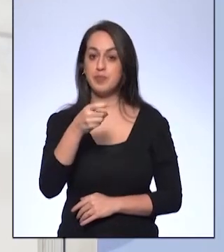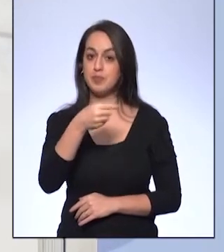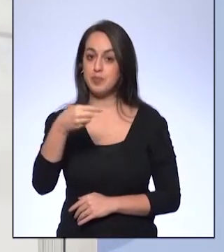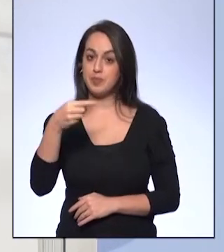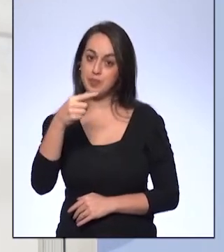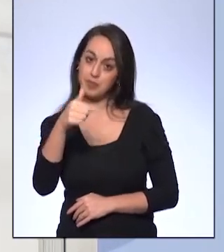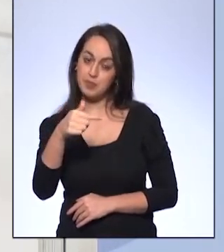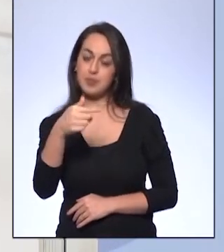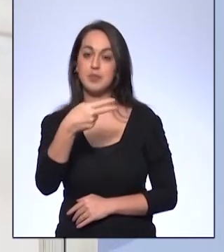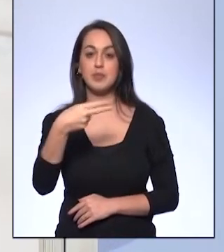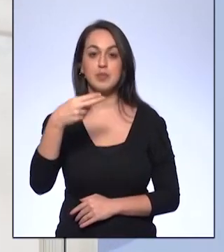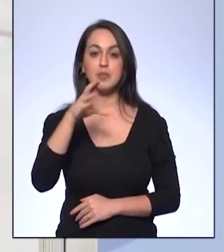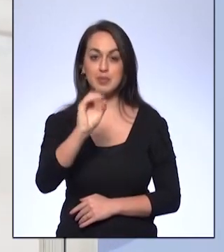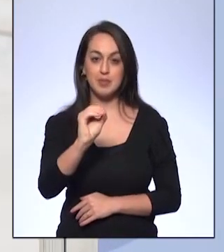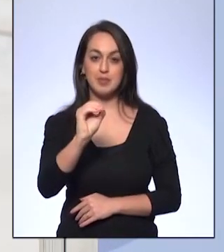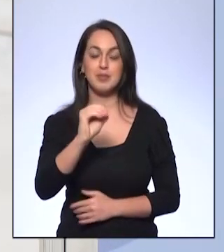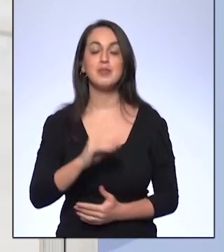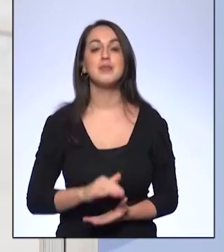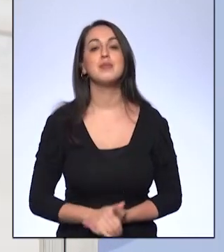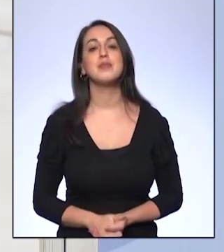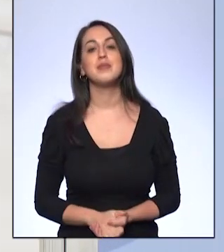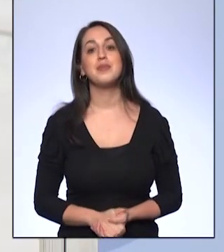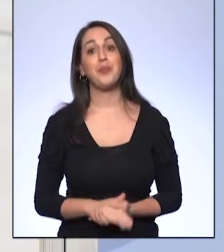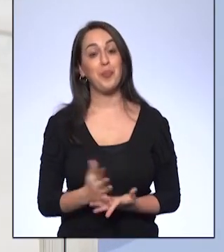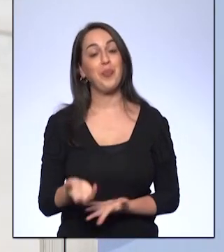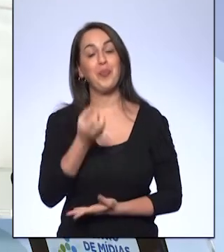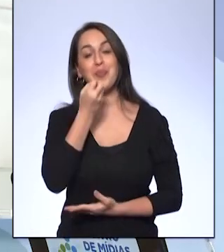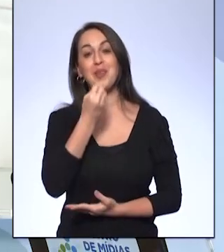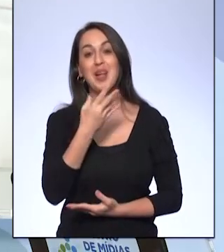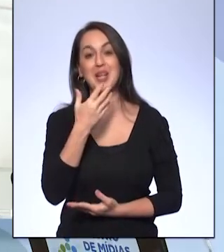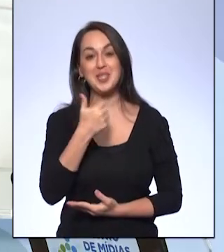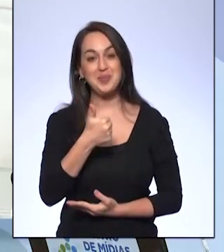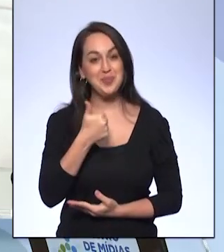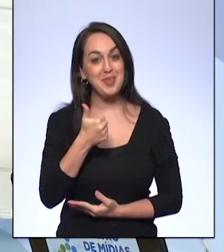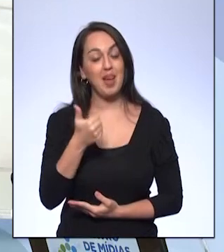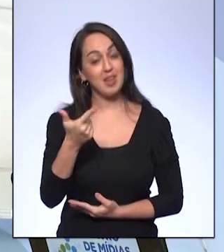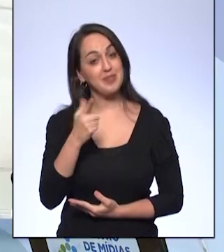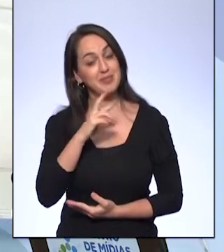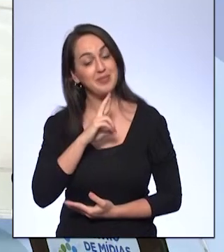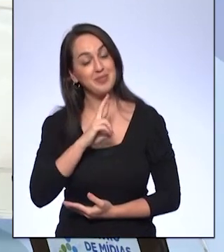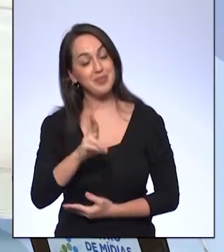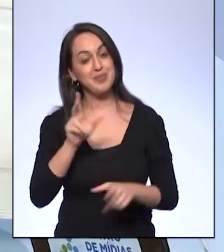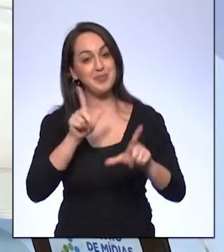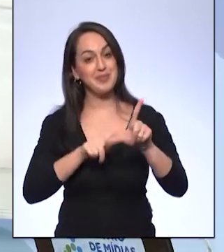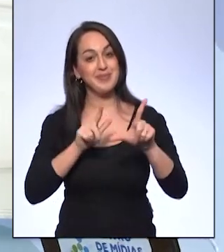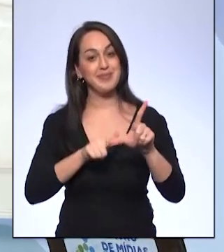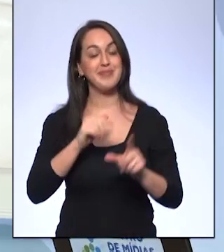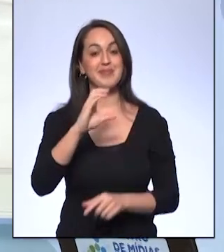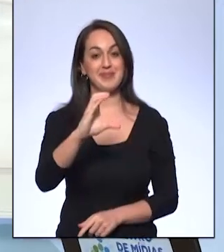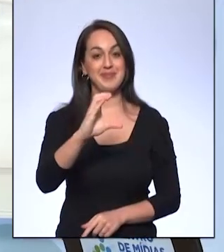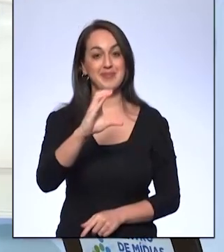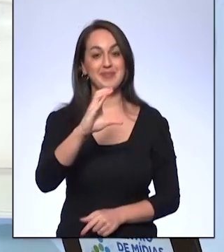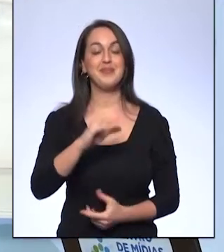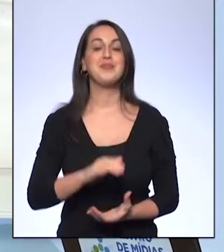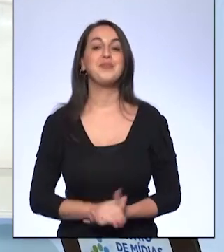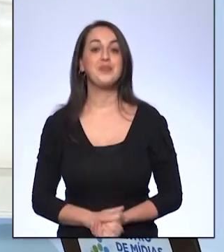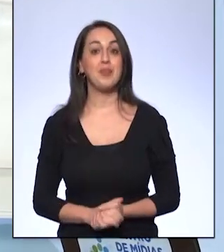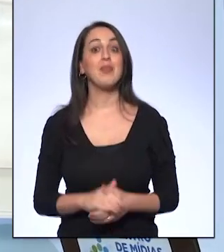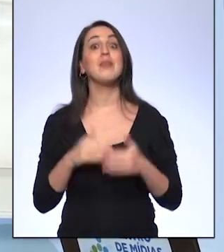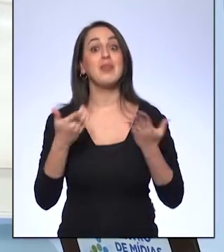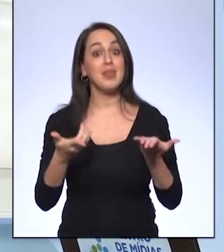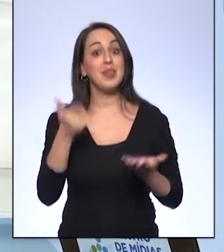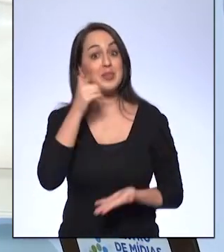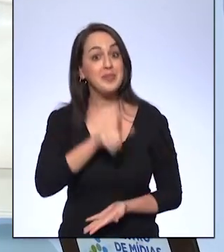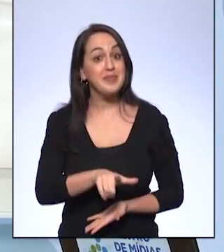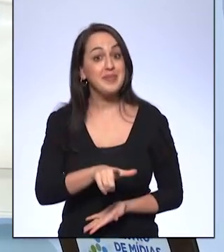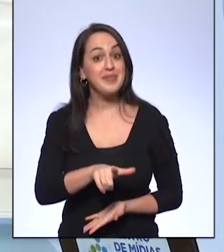7 igual a zero. Muito bem, pessoal. Então, essa é a resposta da letra C. E aí, acertaram